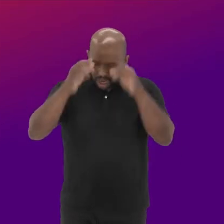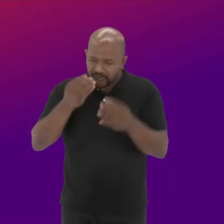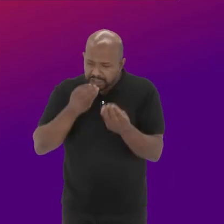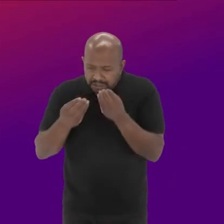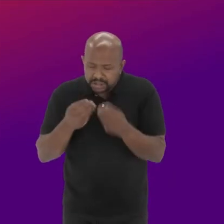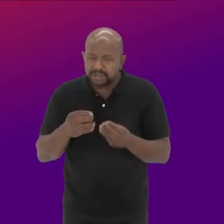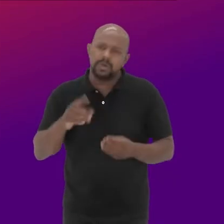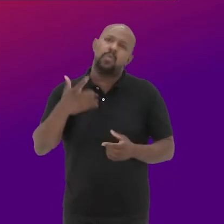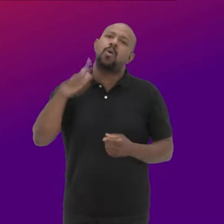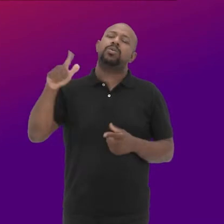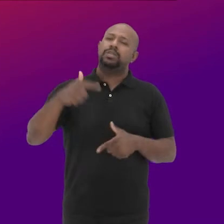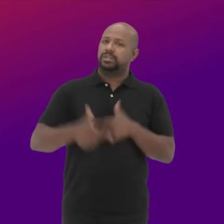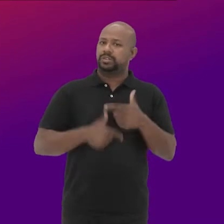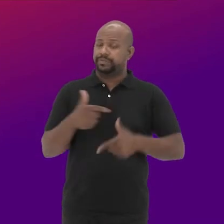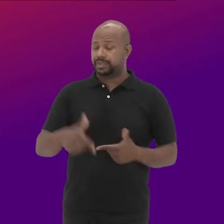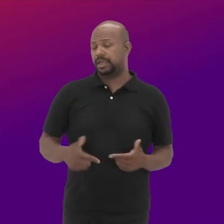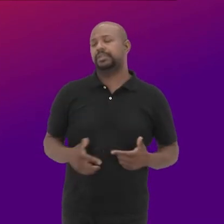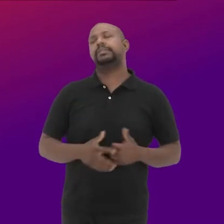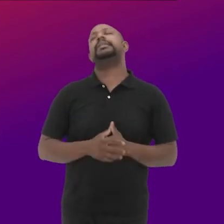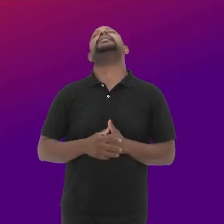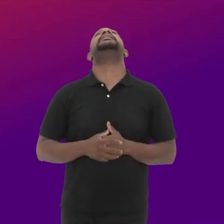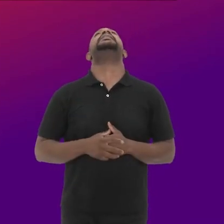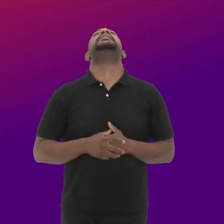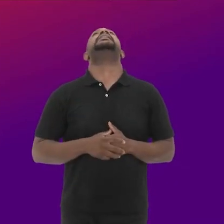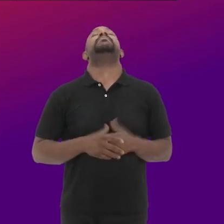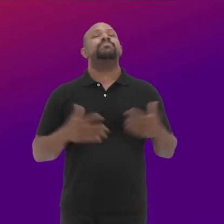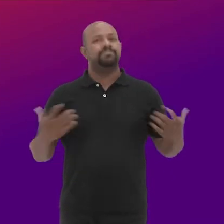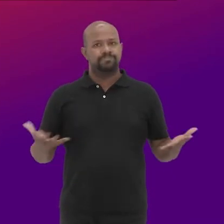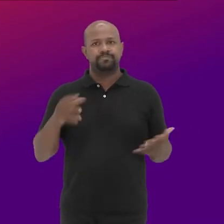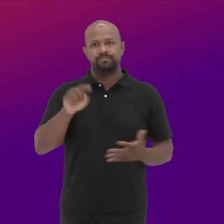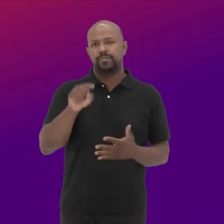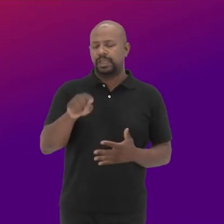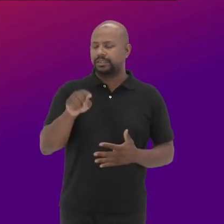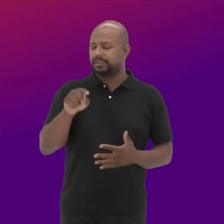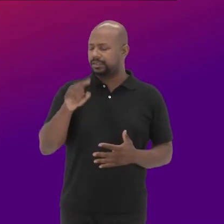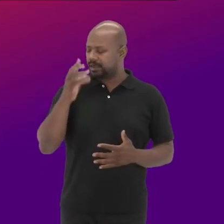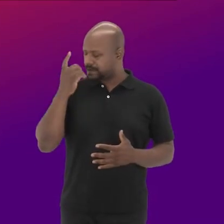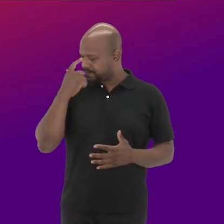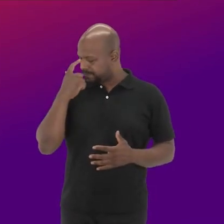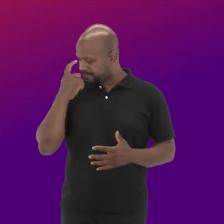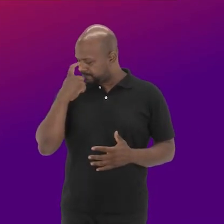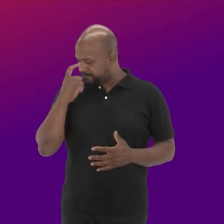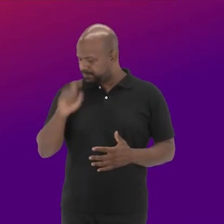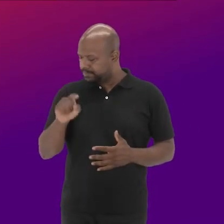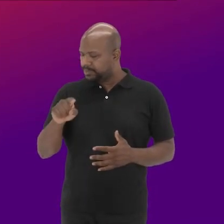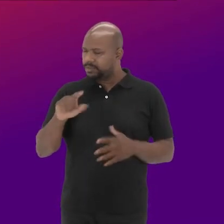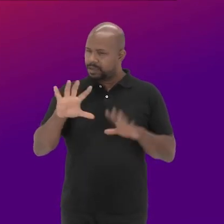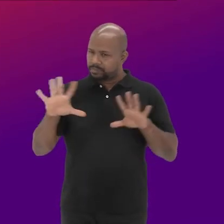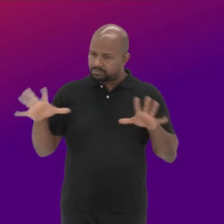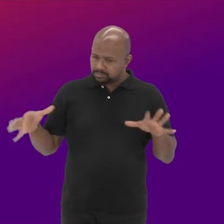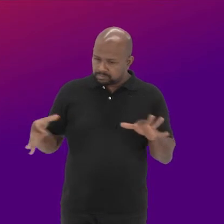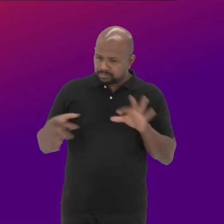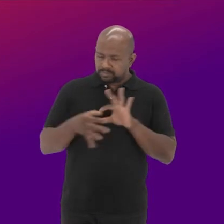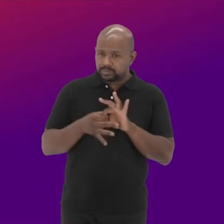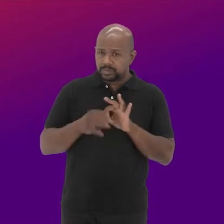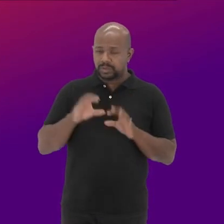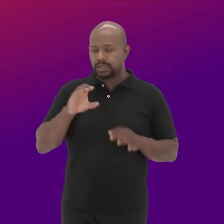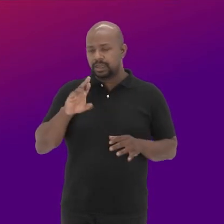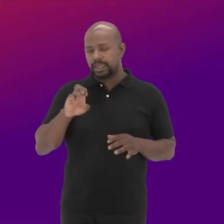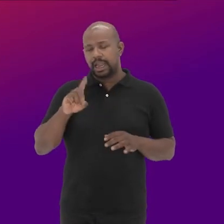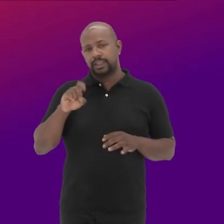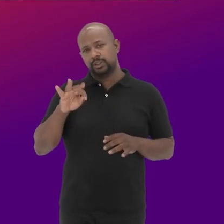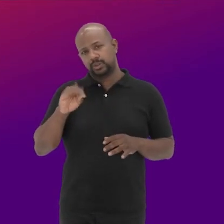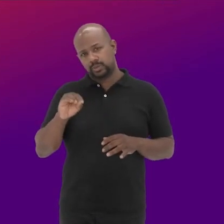ou outras atividades. Então, através dessa junção do crédito